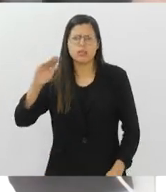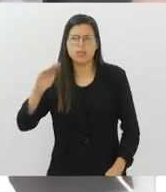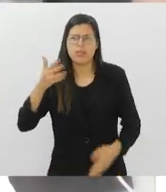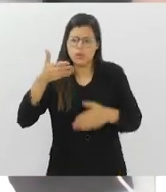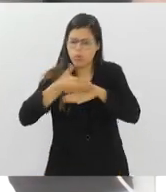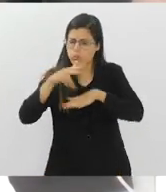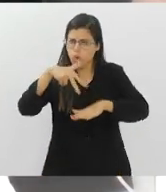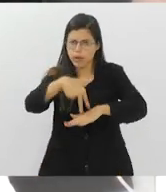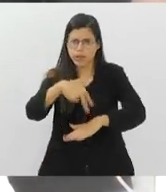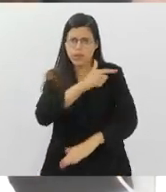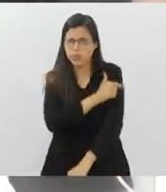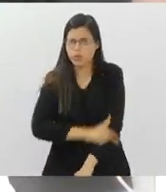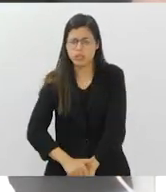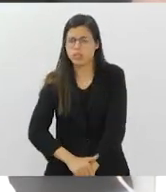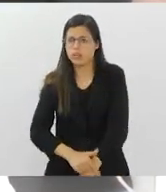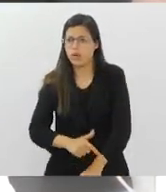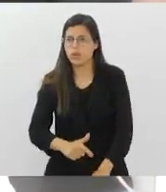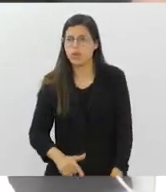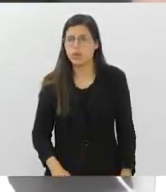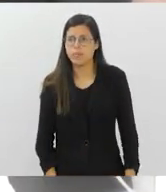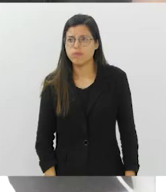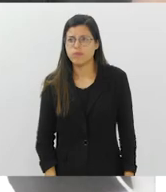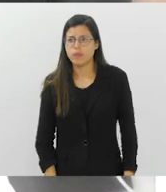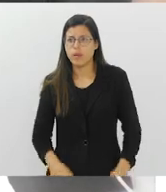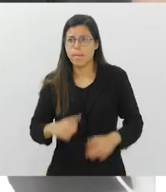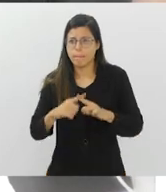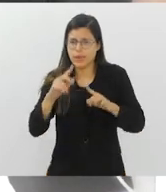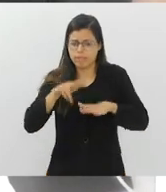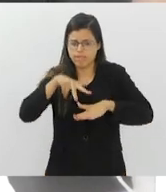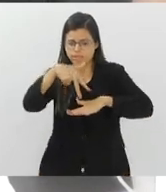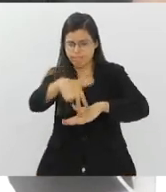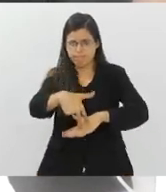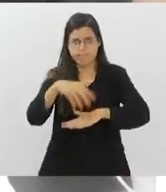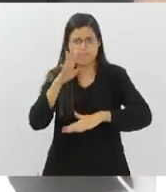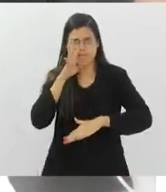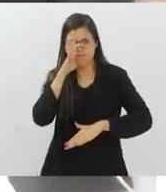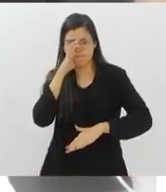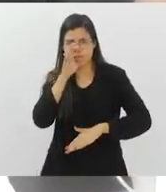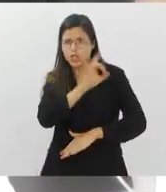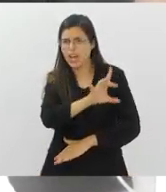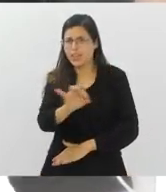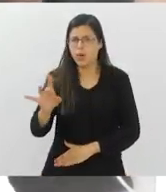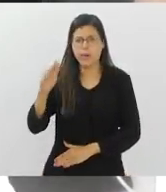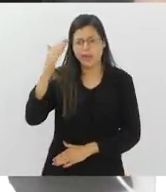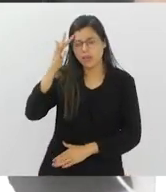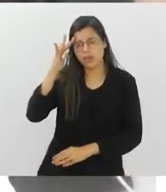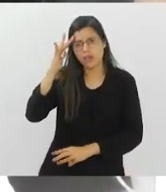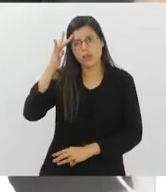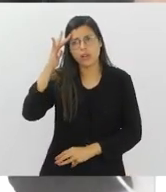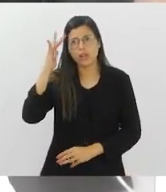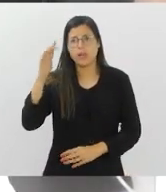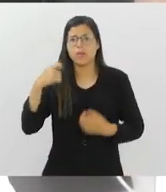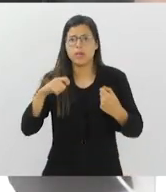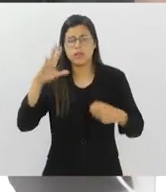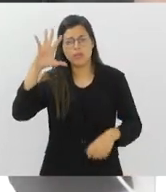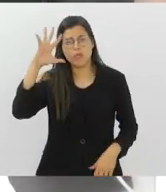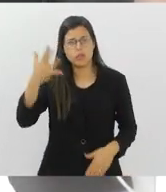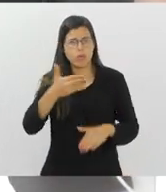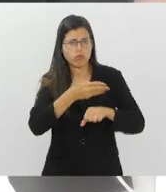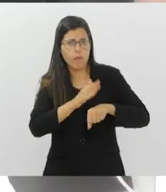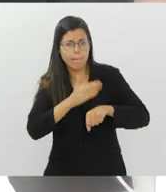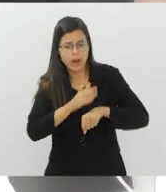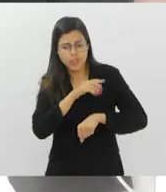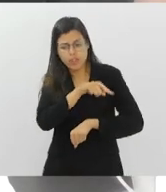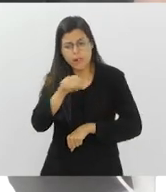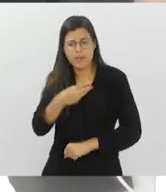assim. Agora, a firmeza que eu quero de cada um dos senhores aqui é entender de uma vez por todas que a gente tem que ter uma solução prática para a vida